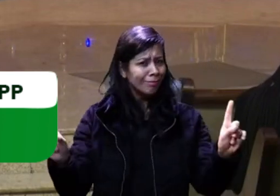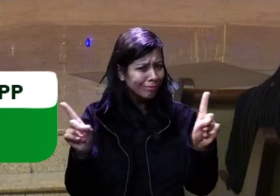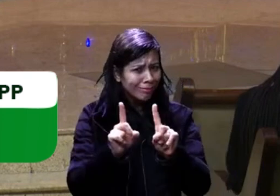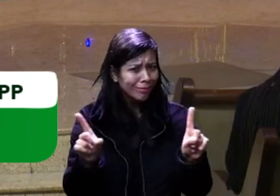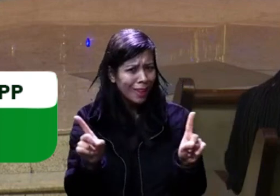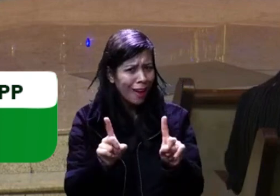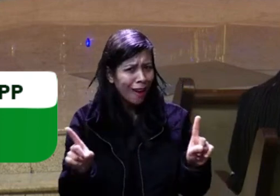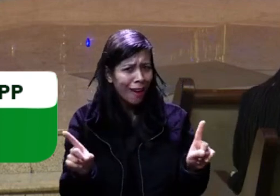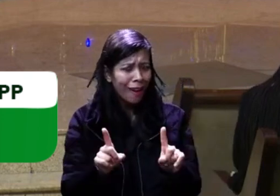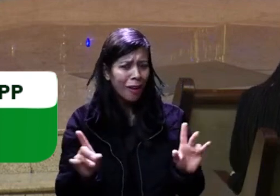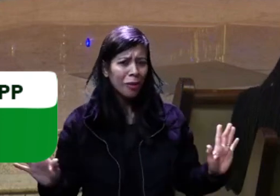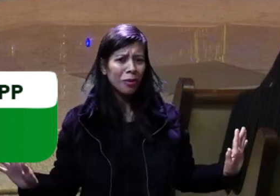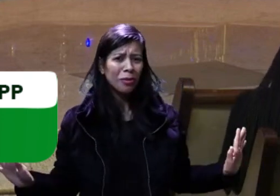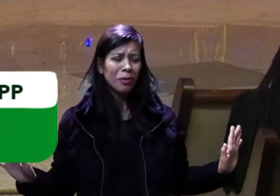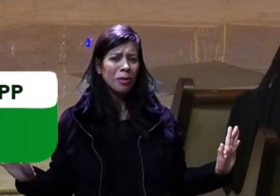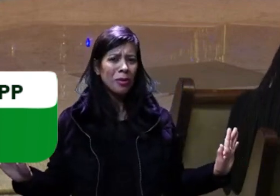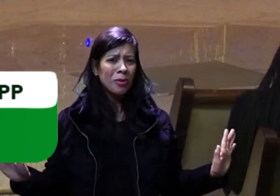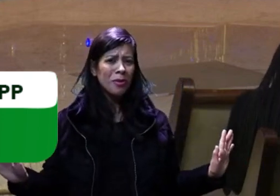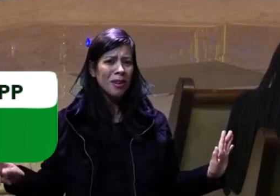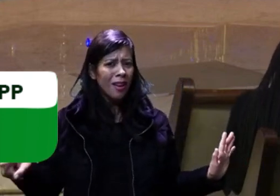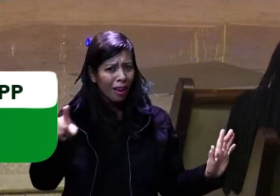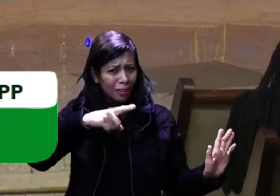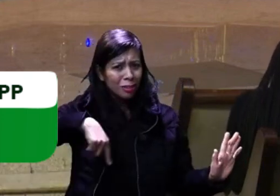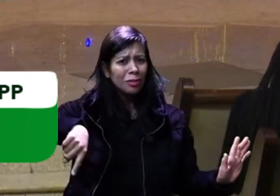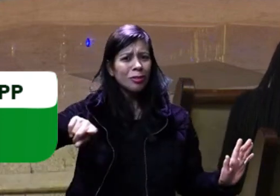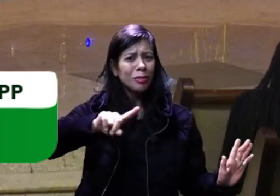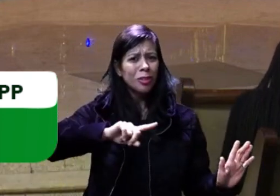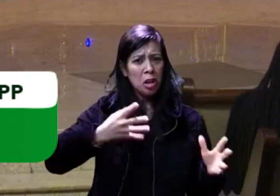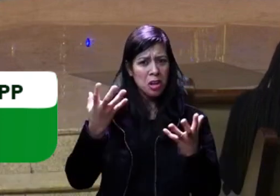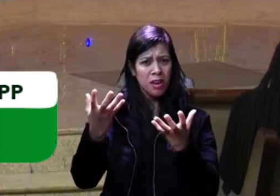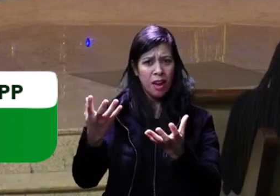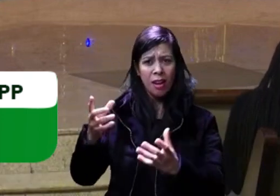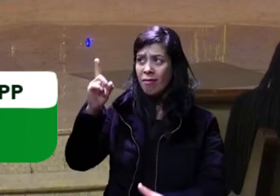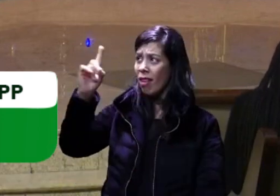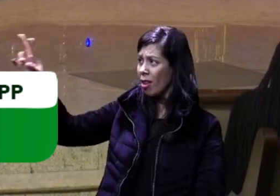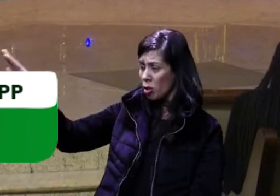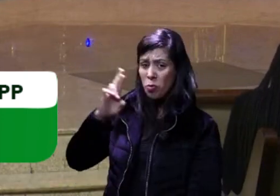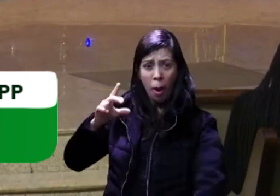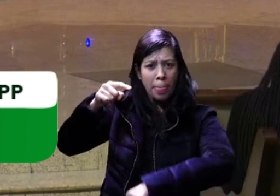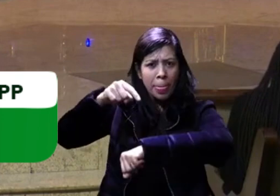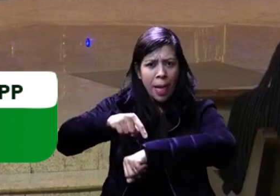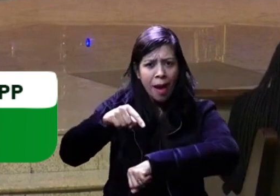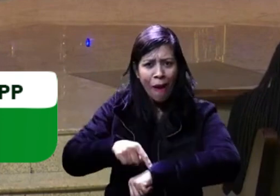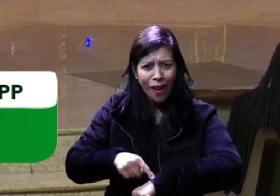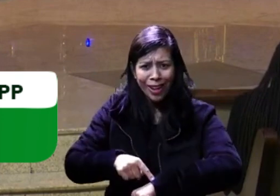Então, se Deus tem que fazer o que você pede, está dizendo para mim que você está acima de Deus. Deus é seu subordinado.